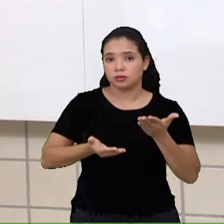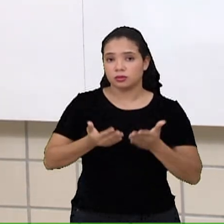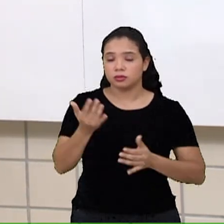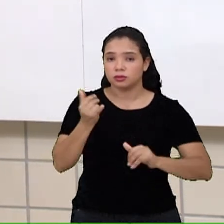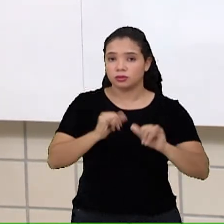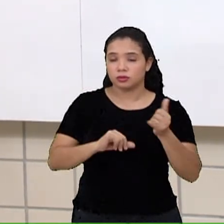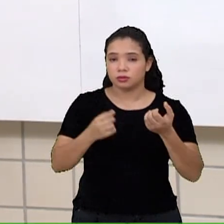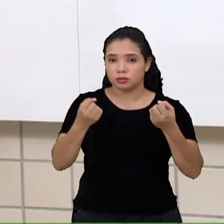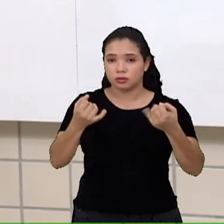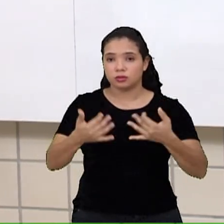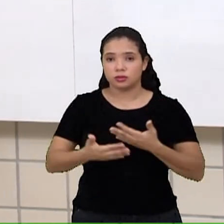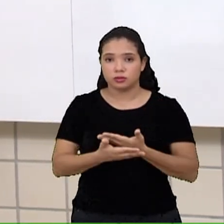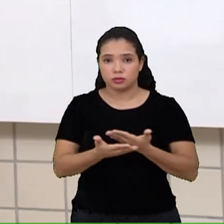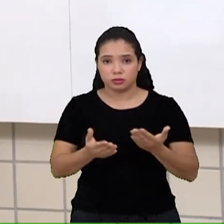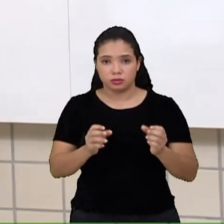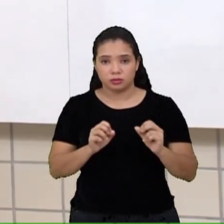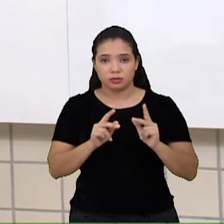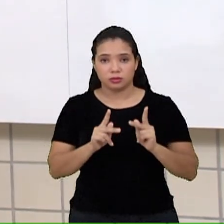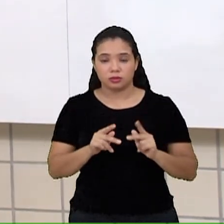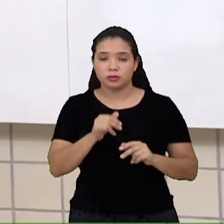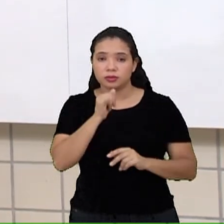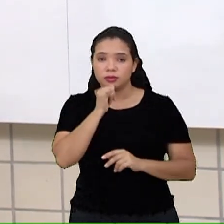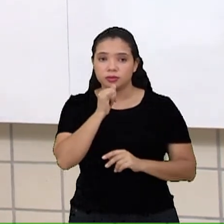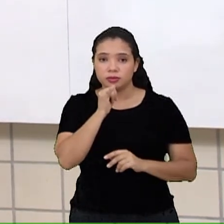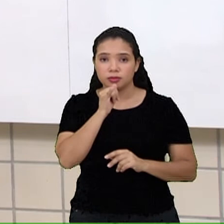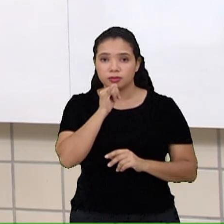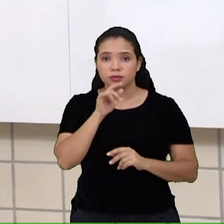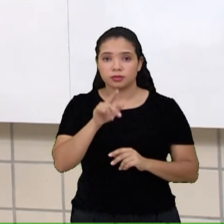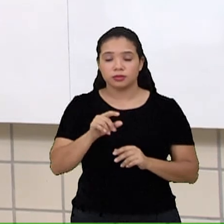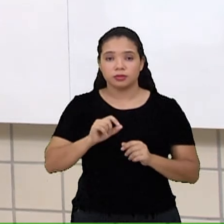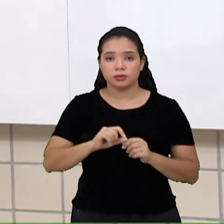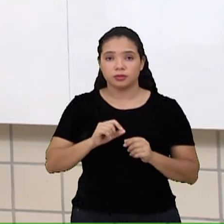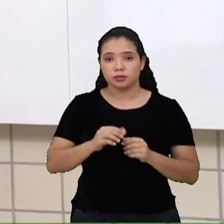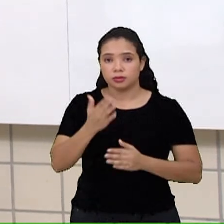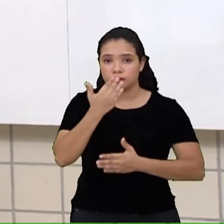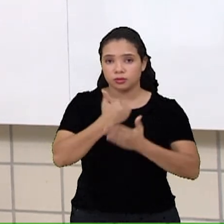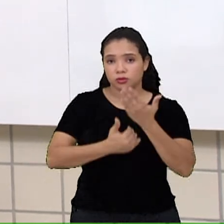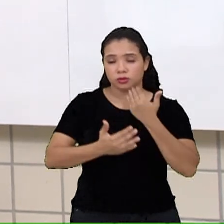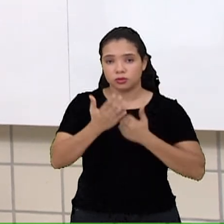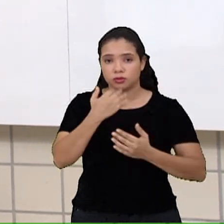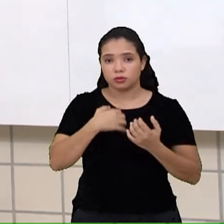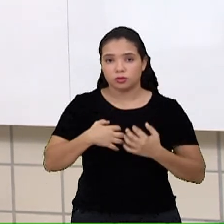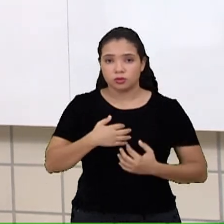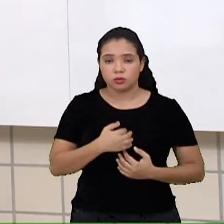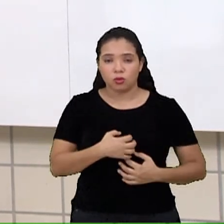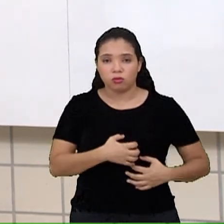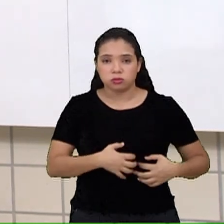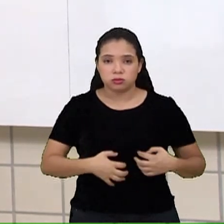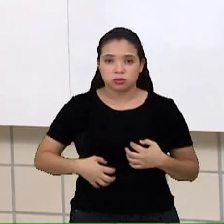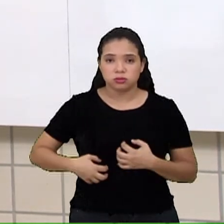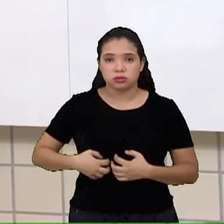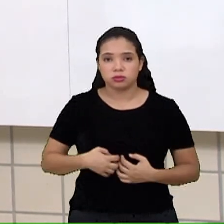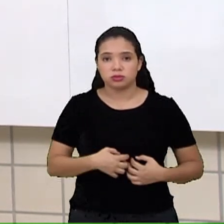isso com vocês, tá? Um exemplo é quando a gente faz a digestão. A gente vai lá, come